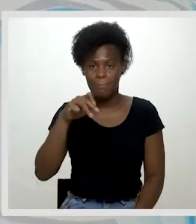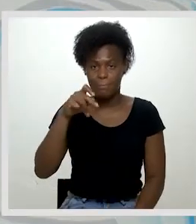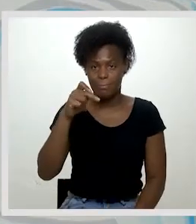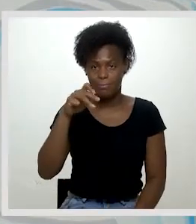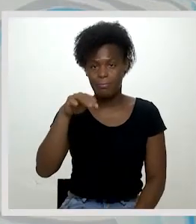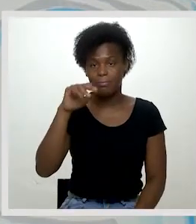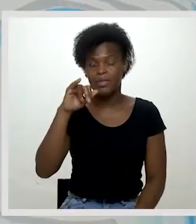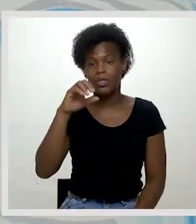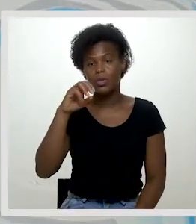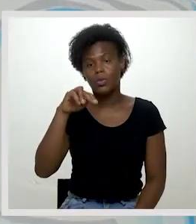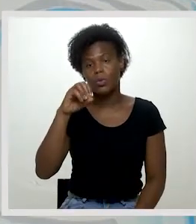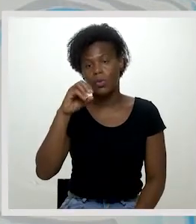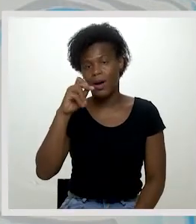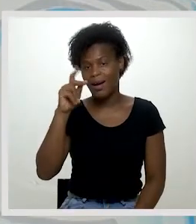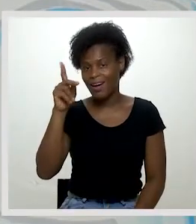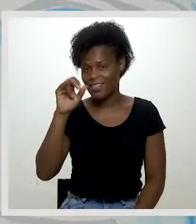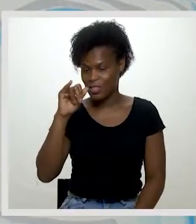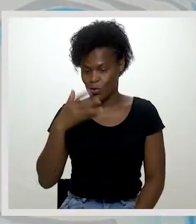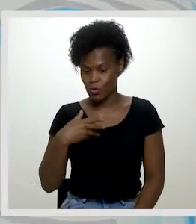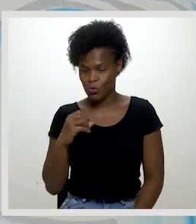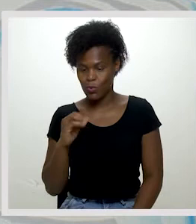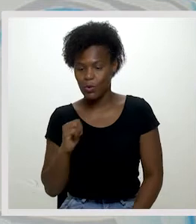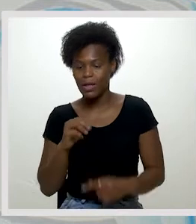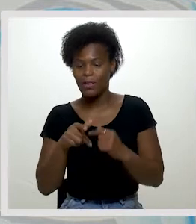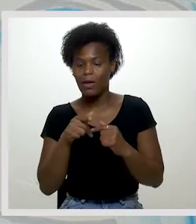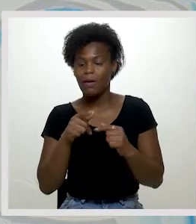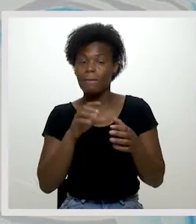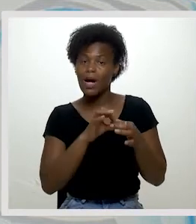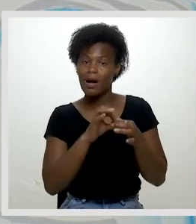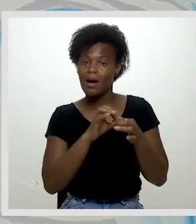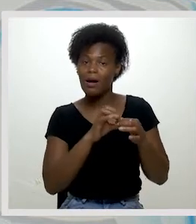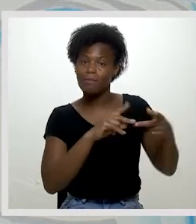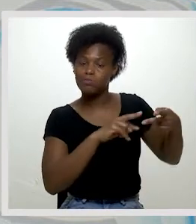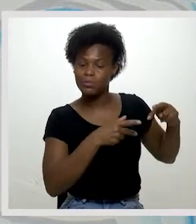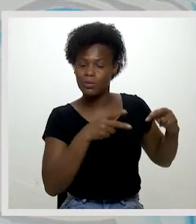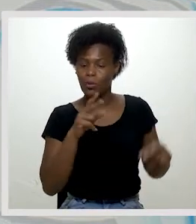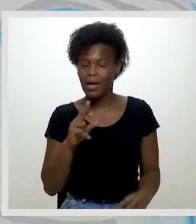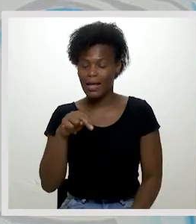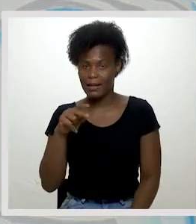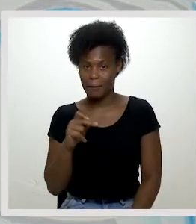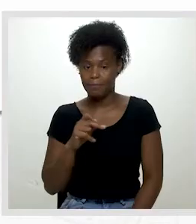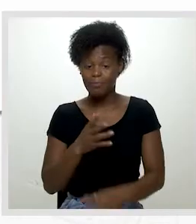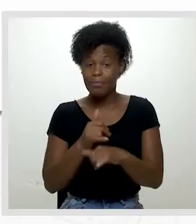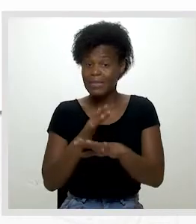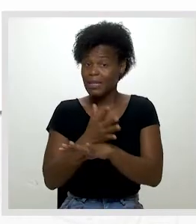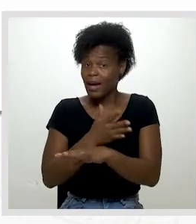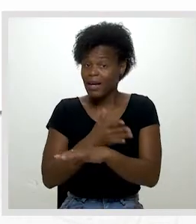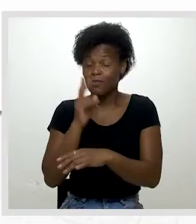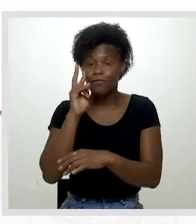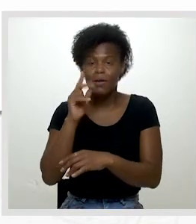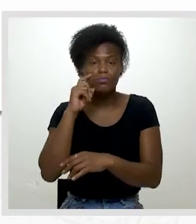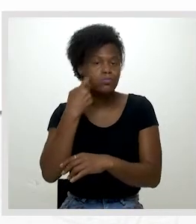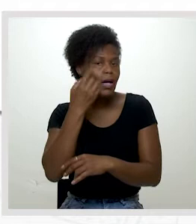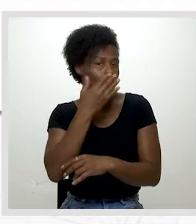Antes de iniciar a nossa aula propriamente dita, iremos rever a matéria que tínhamos estudado na aula passada. Na aula passada, nós